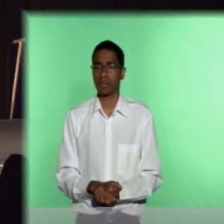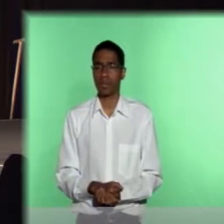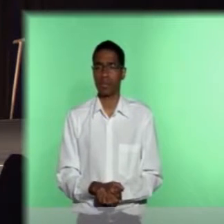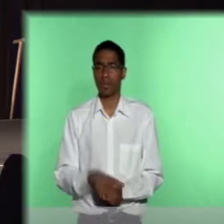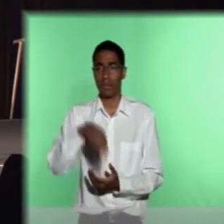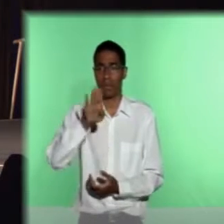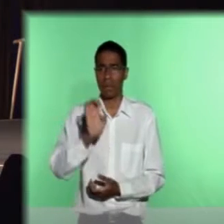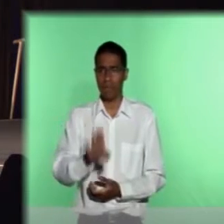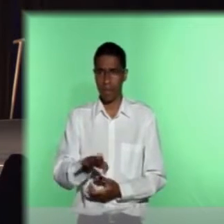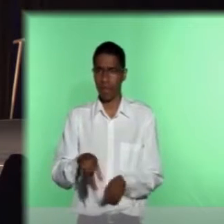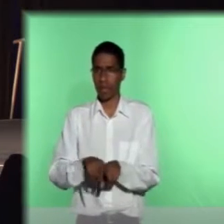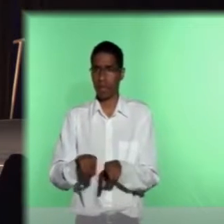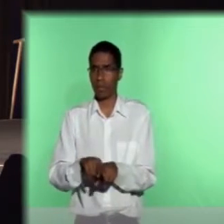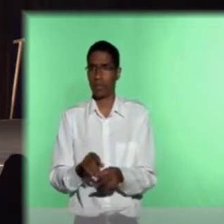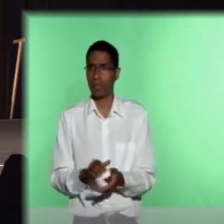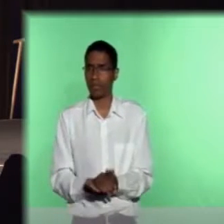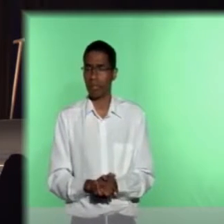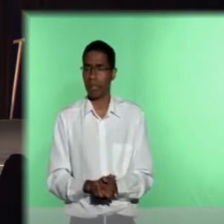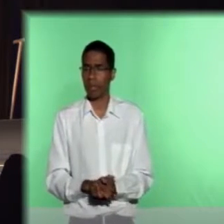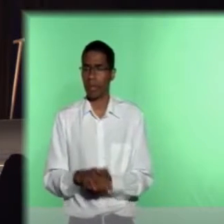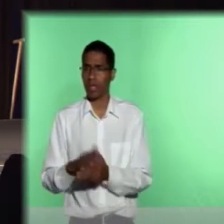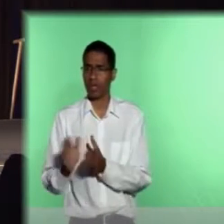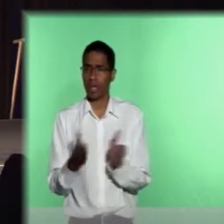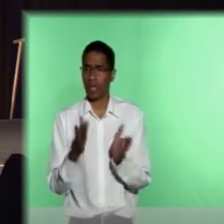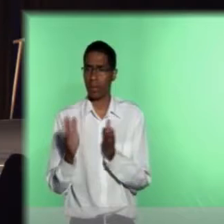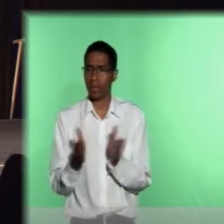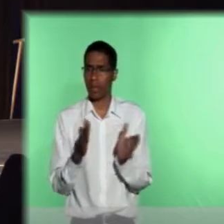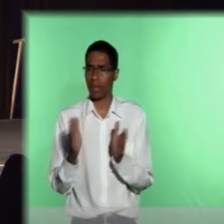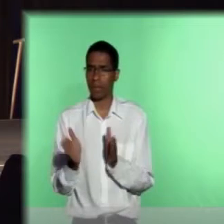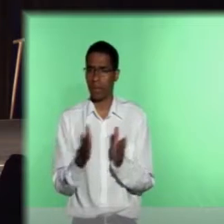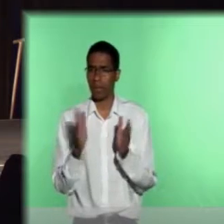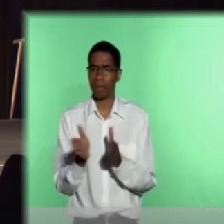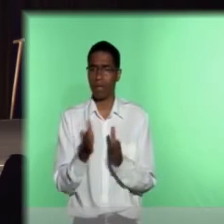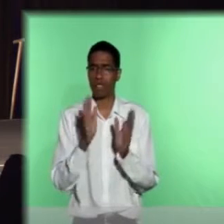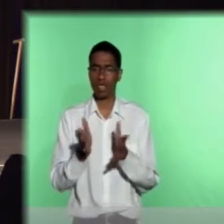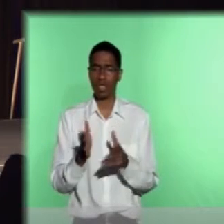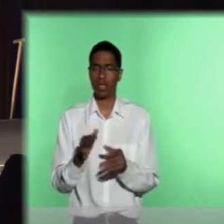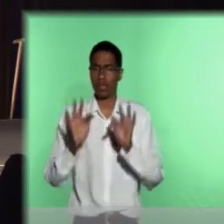eu vou dar um pulo grande aqui, porque já está terminando.